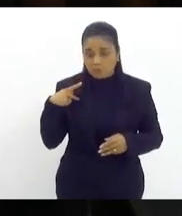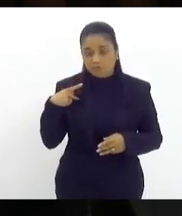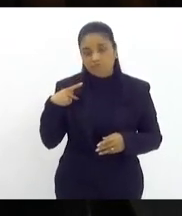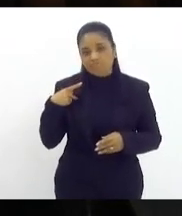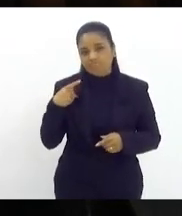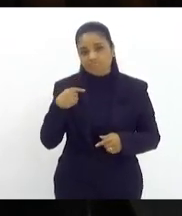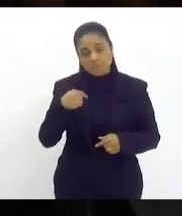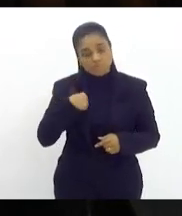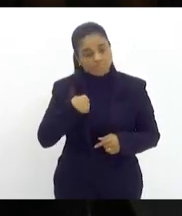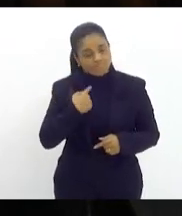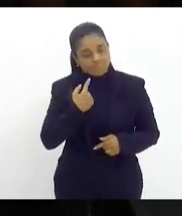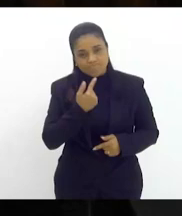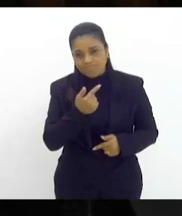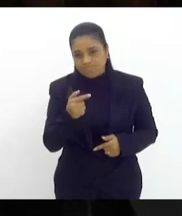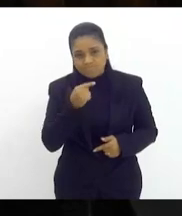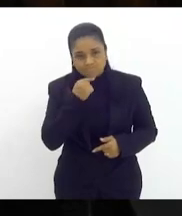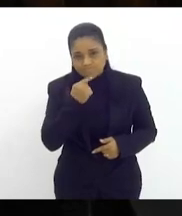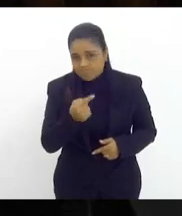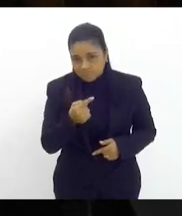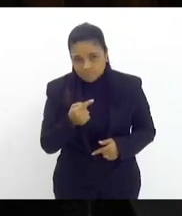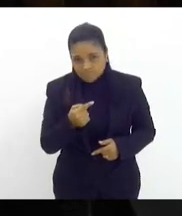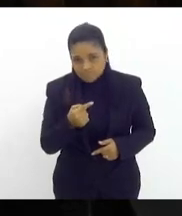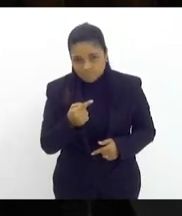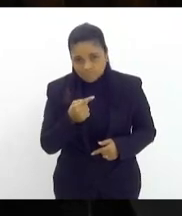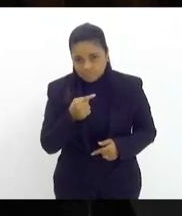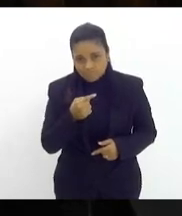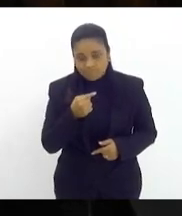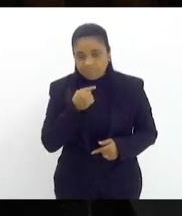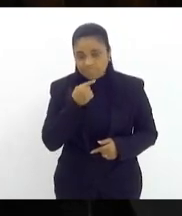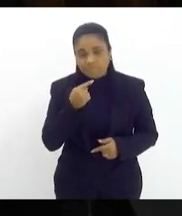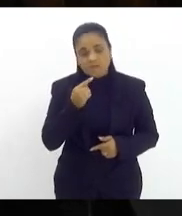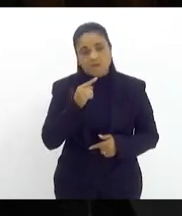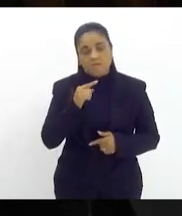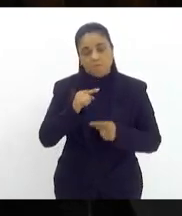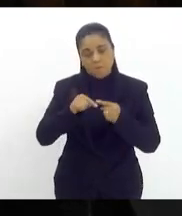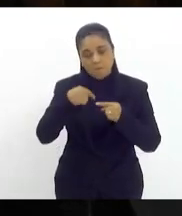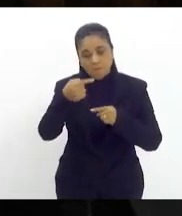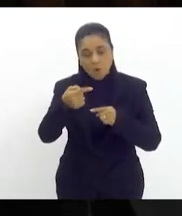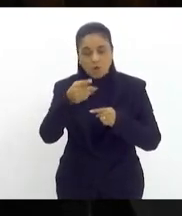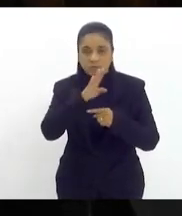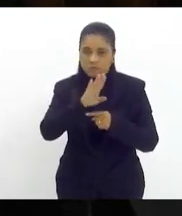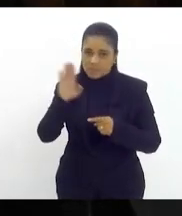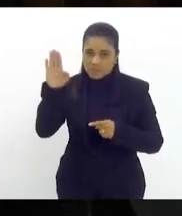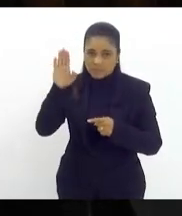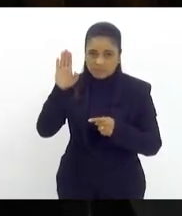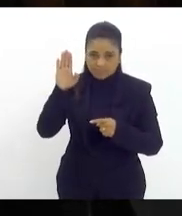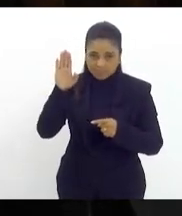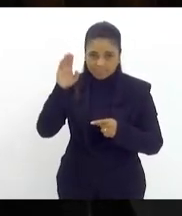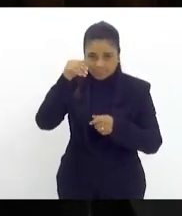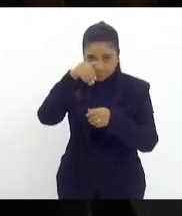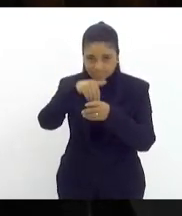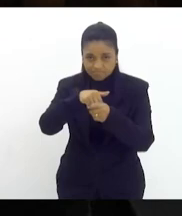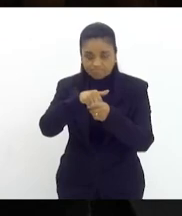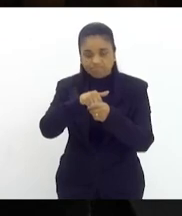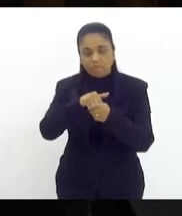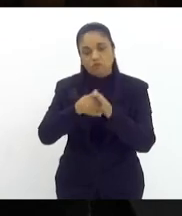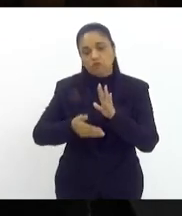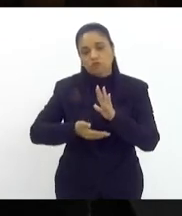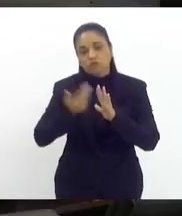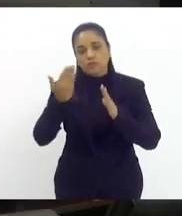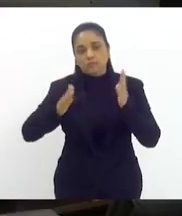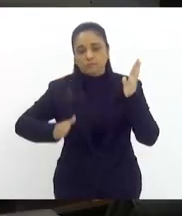que na próxima eleição nós vamos tirar esses bandidos da nossa cidade muito obrigado